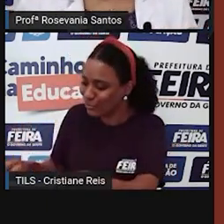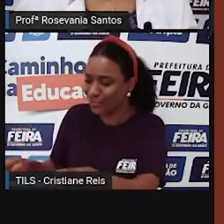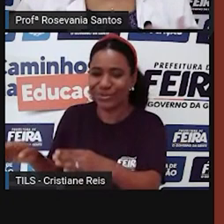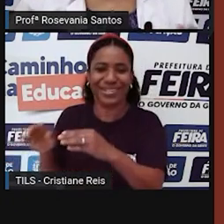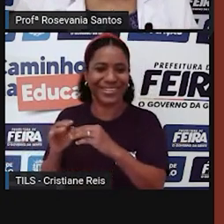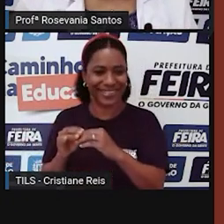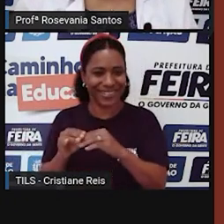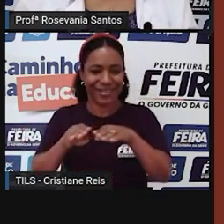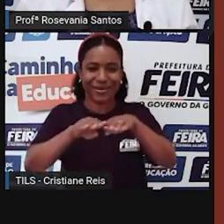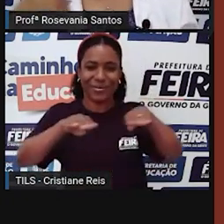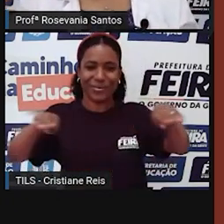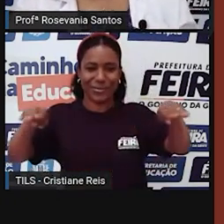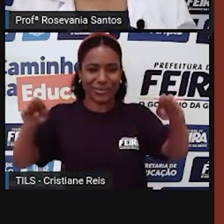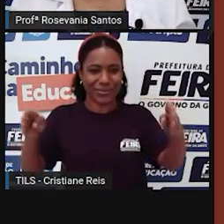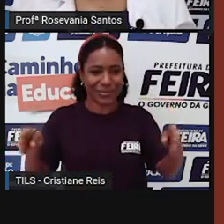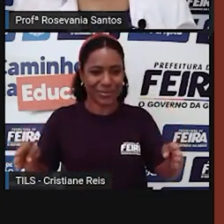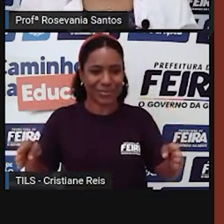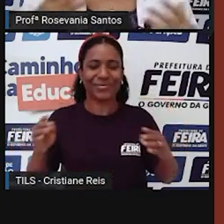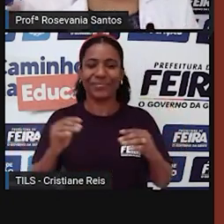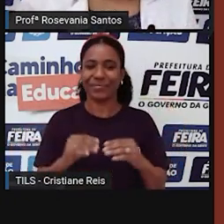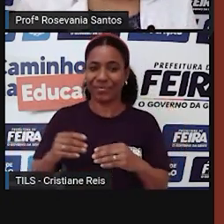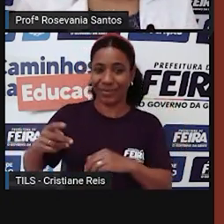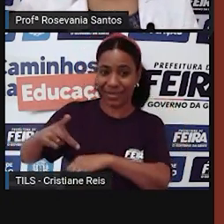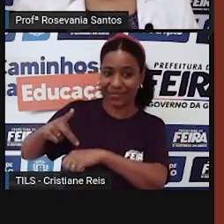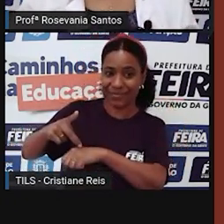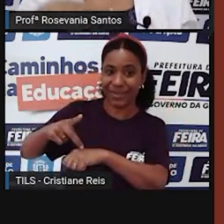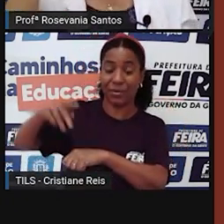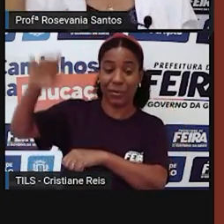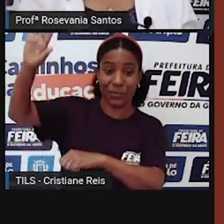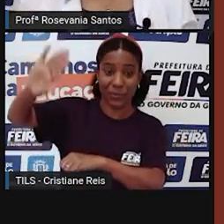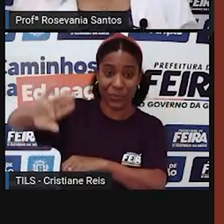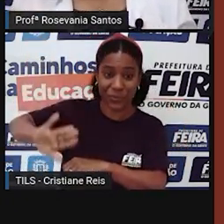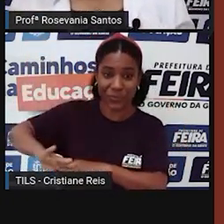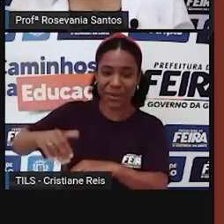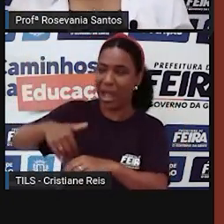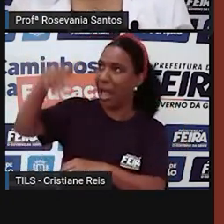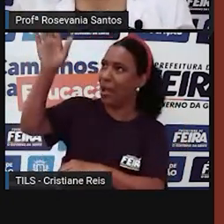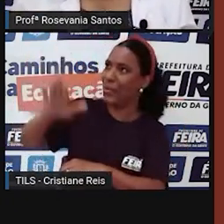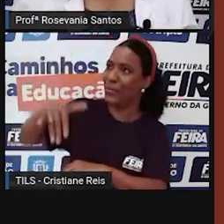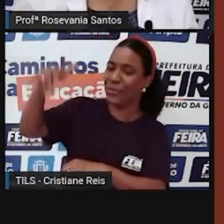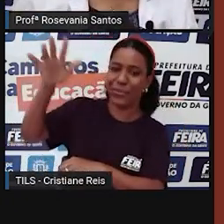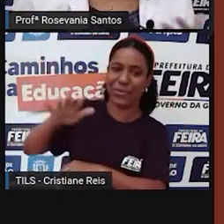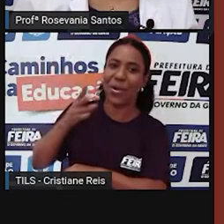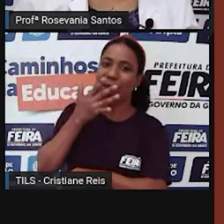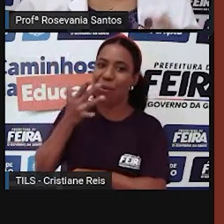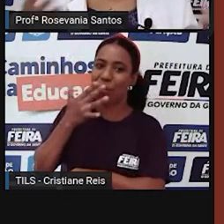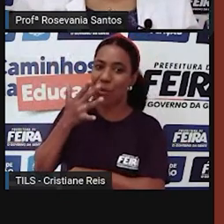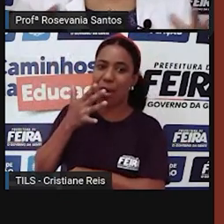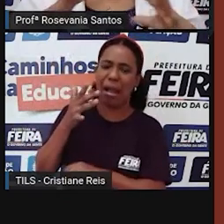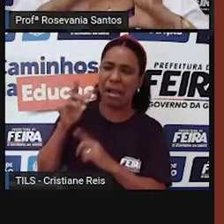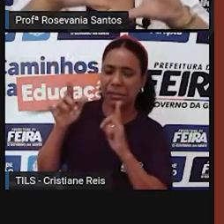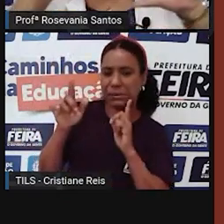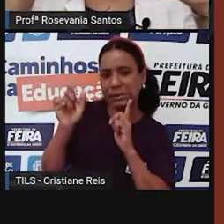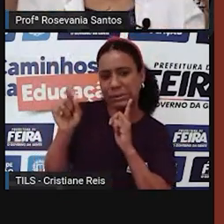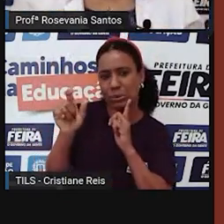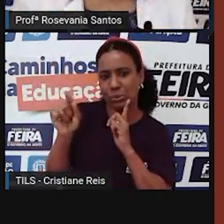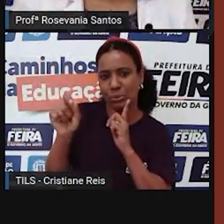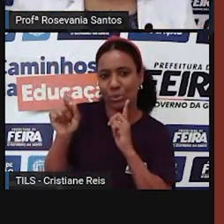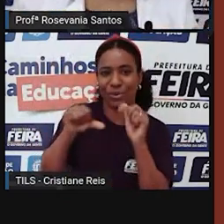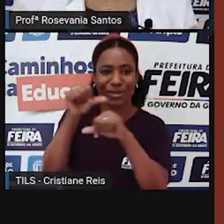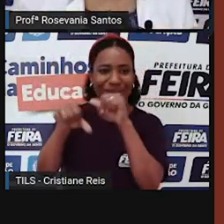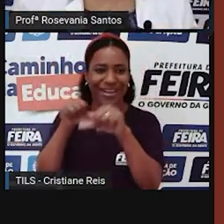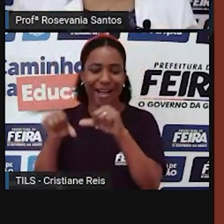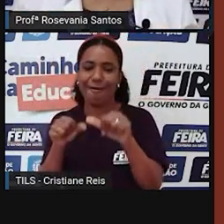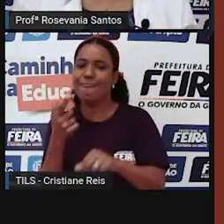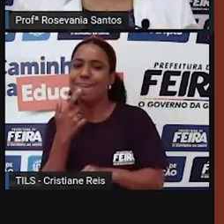aquela mesinha, já é uma alteração de abrir uma parede, a gente abre a parede, de pintar a parede que era, digamos assim, azul, de vermelho. Então, a gente está